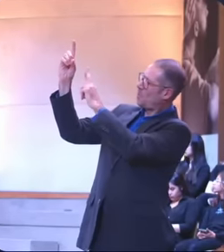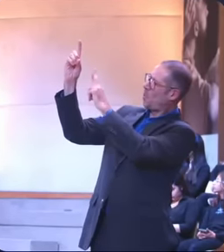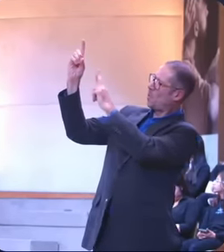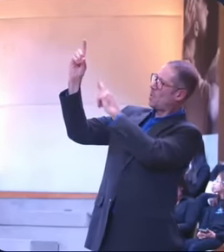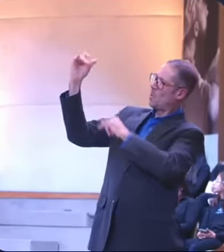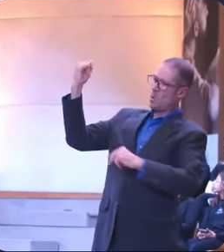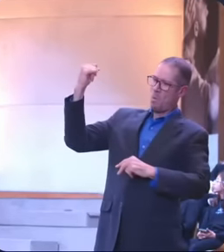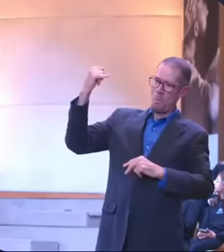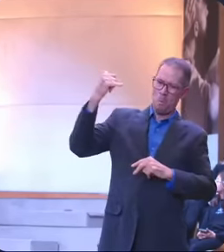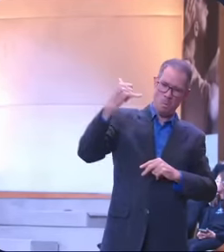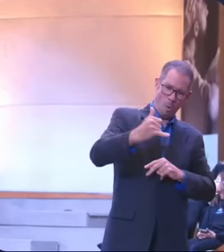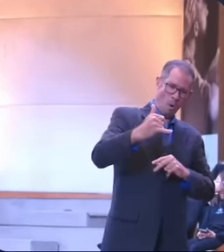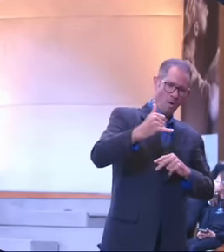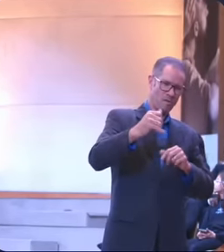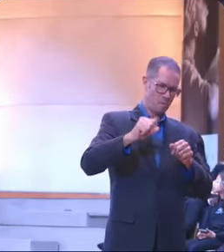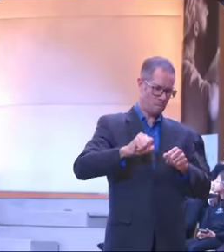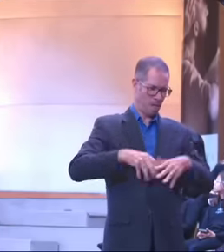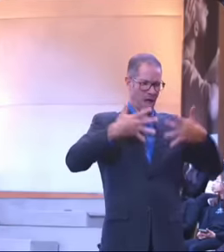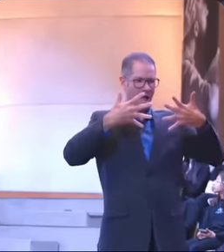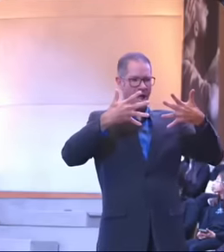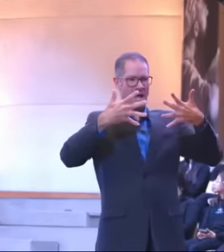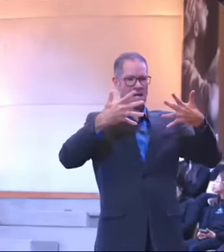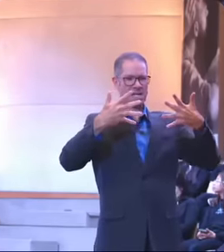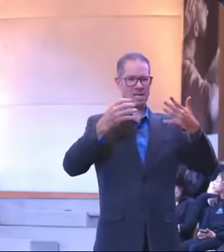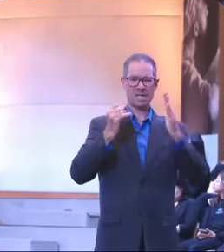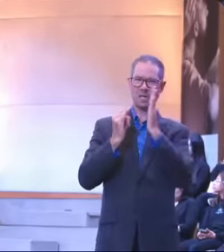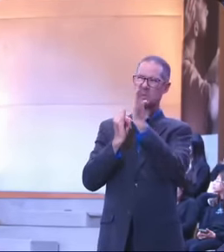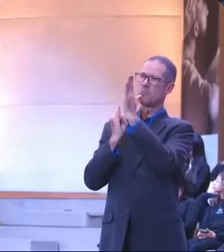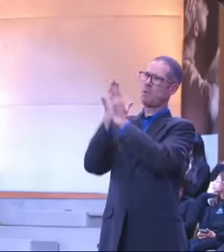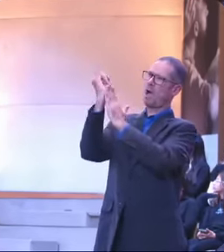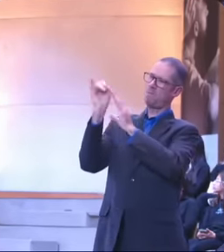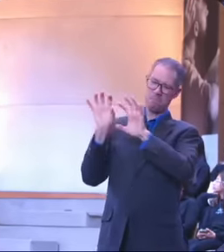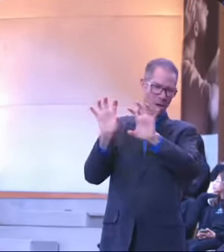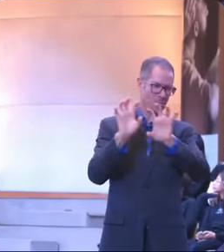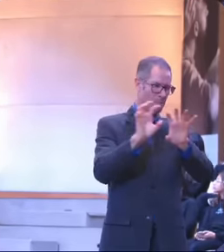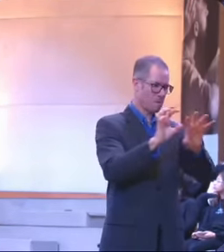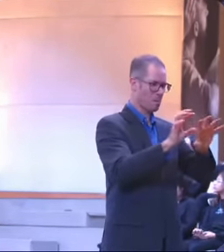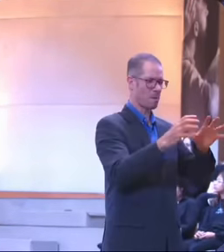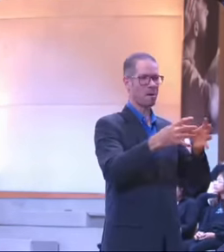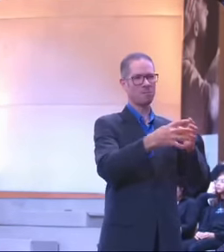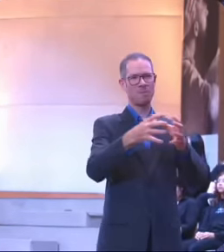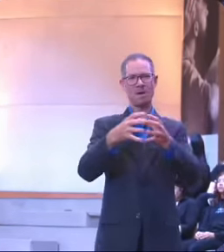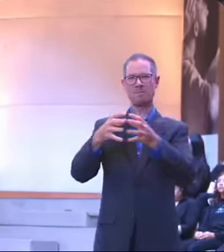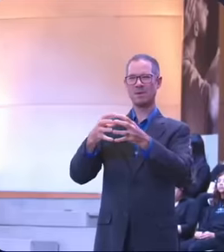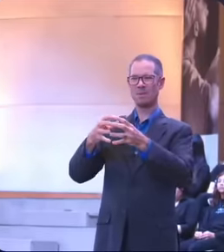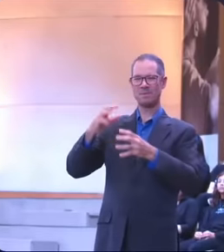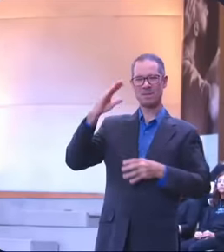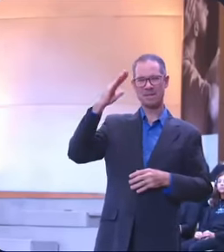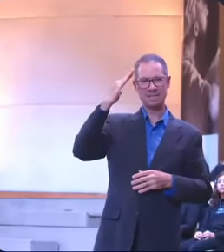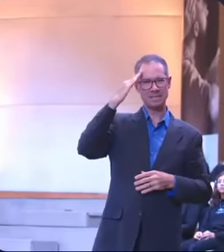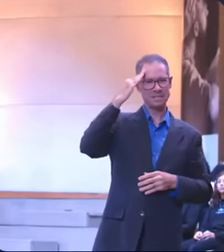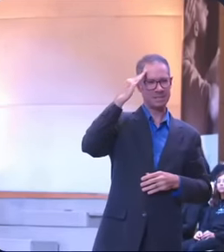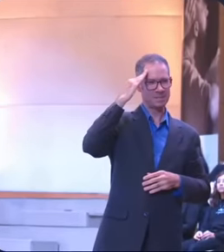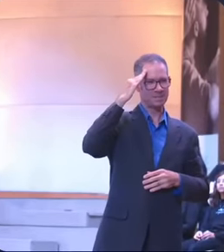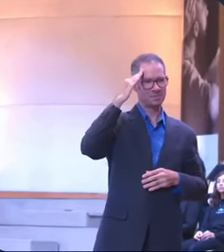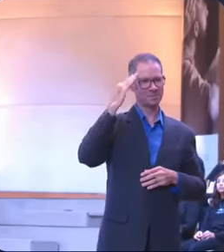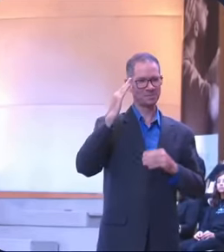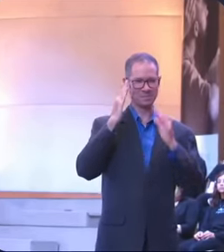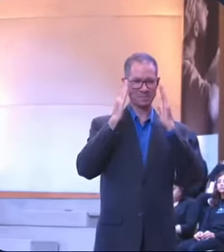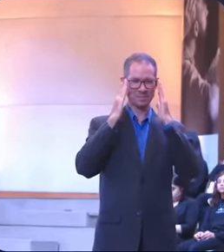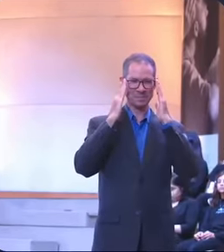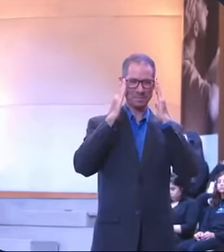move terra e céu para levantar intercessores. Está entendendo?